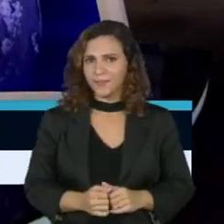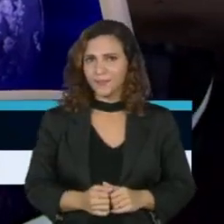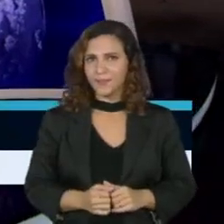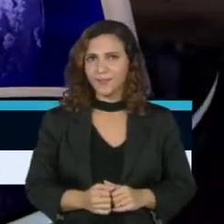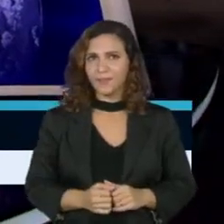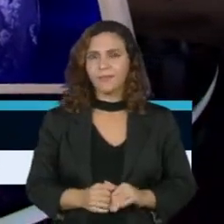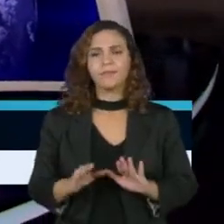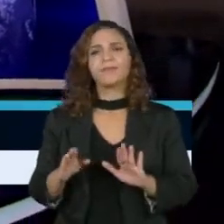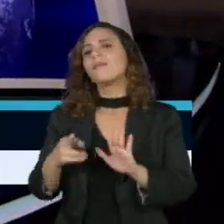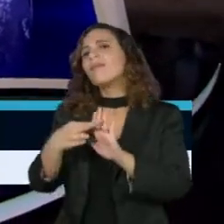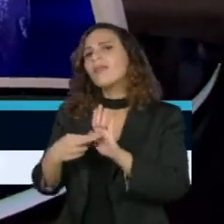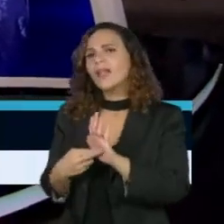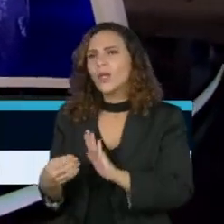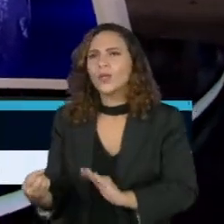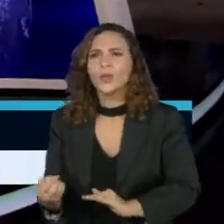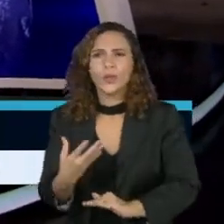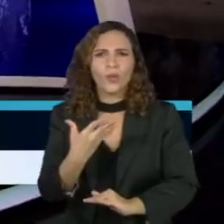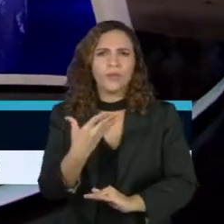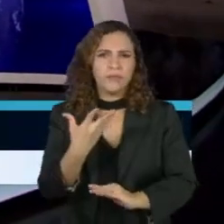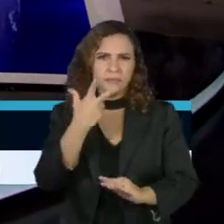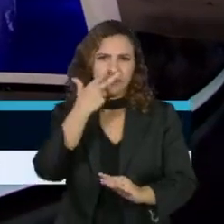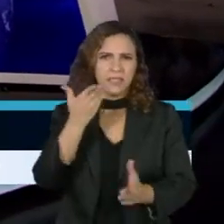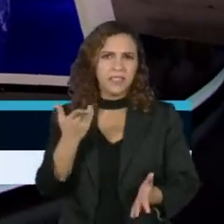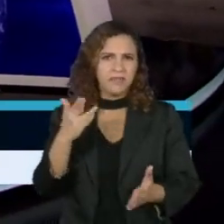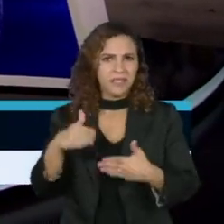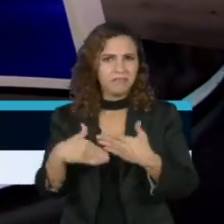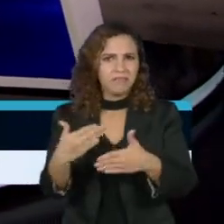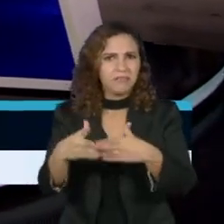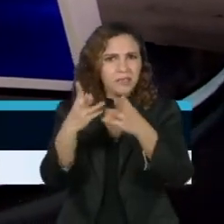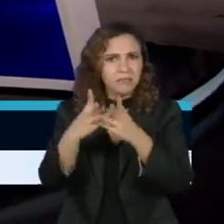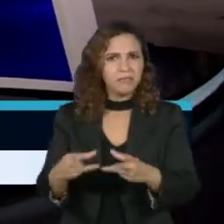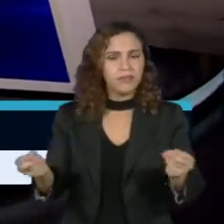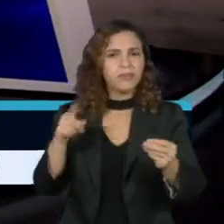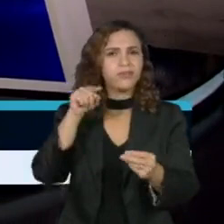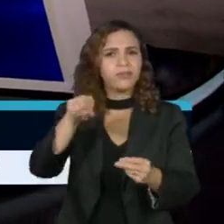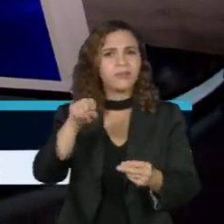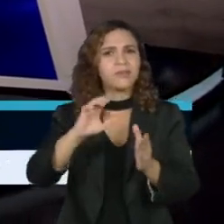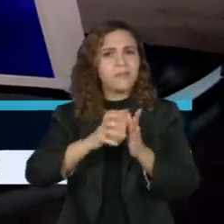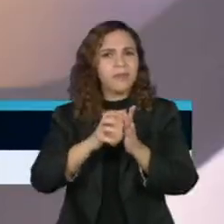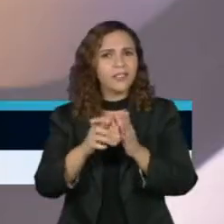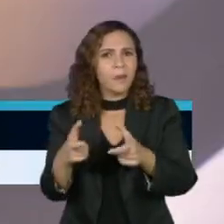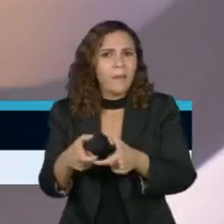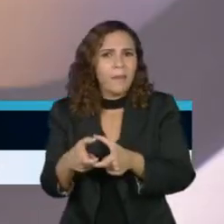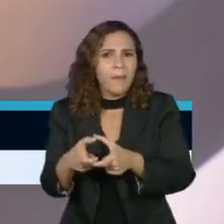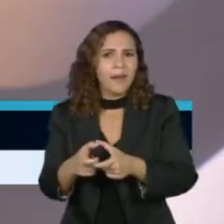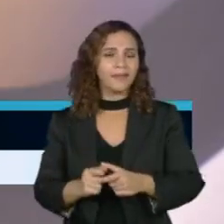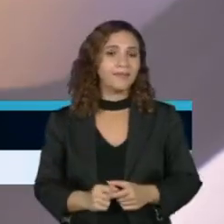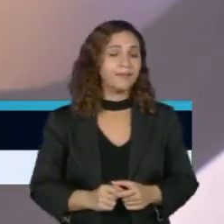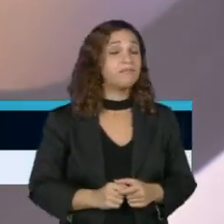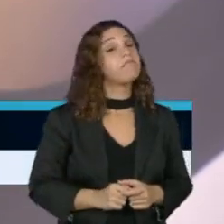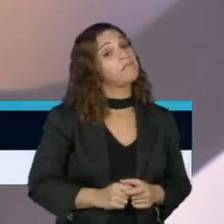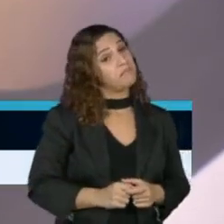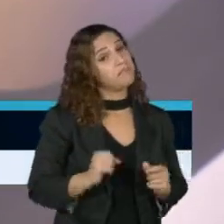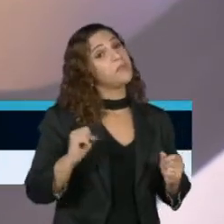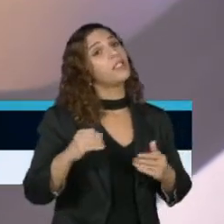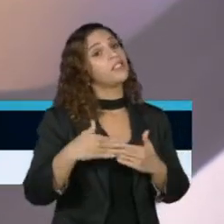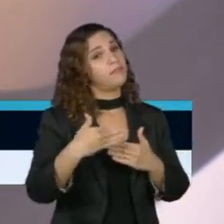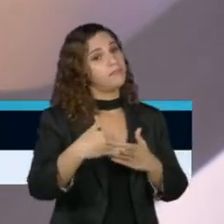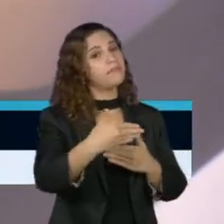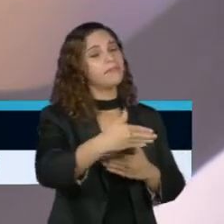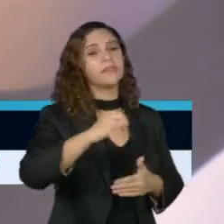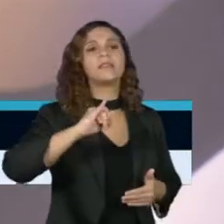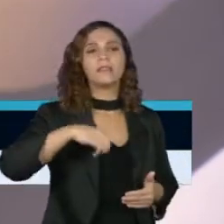Denilde, as novas regras eleitorais vão acabar com o tempo por extinguir esses partidos nanicos? Olha, a tendência é que